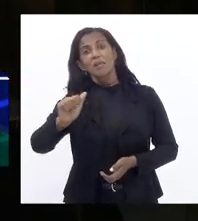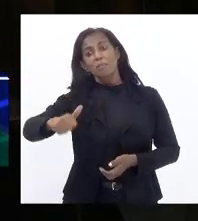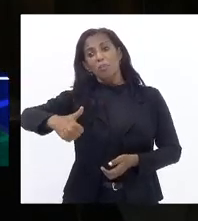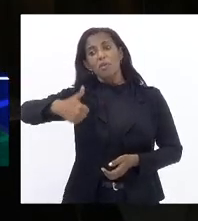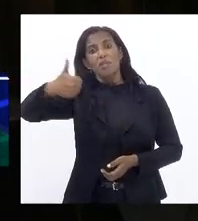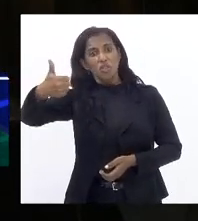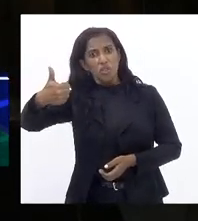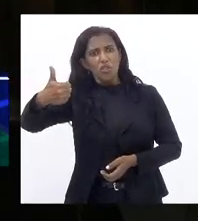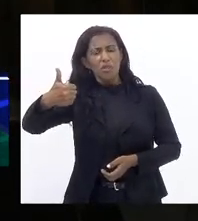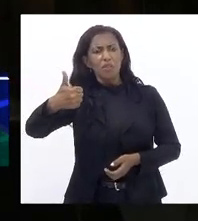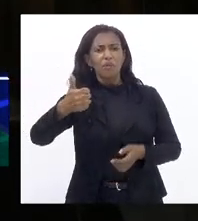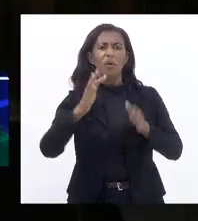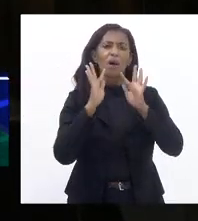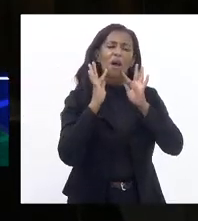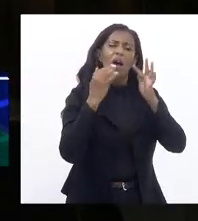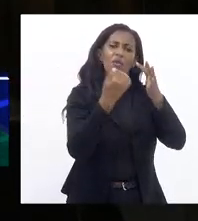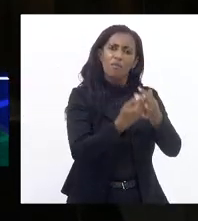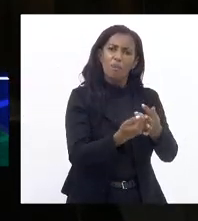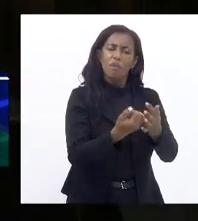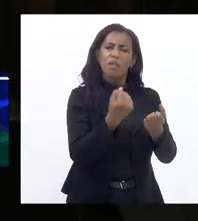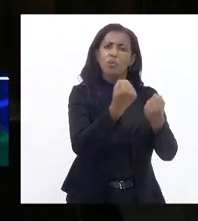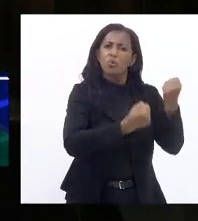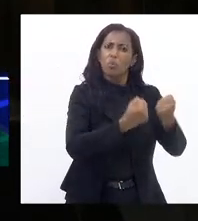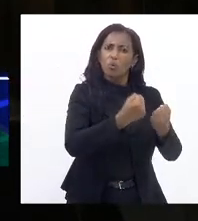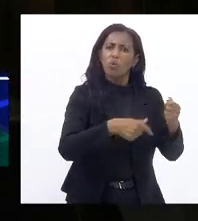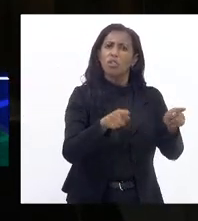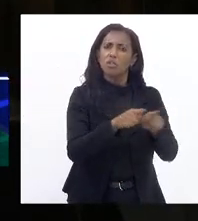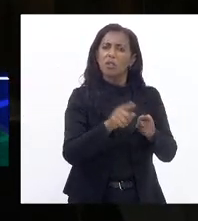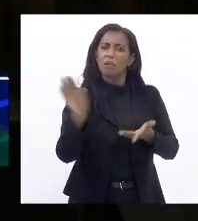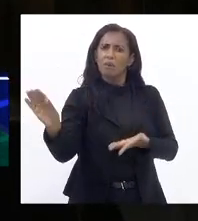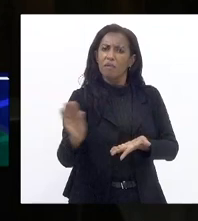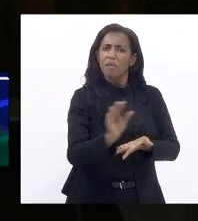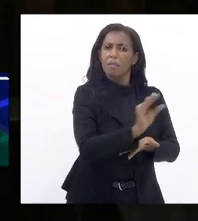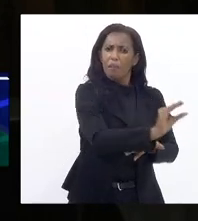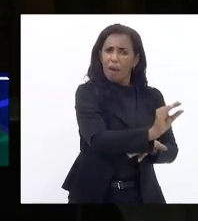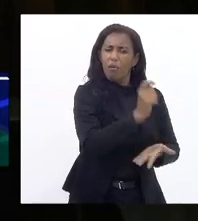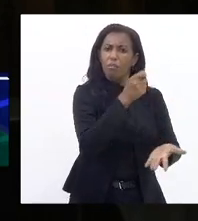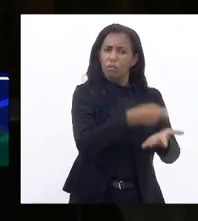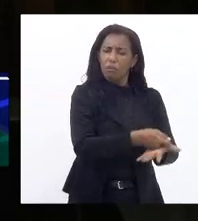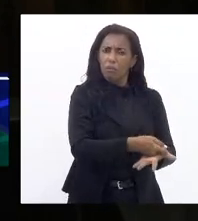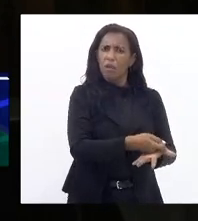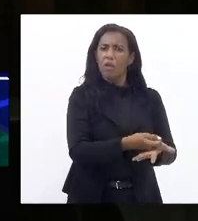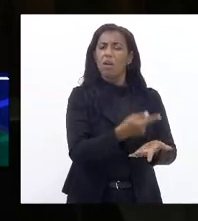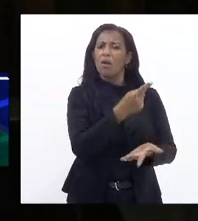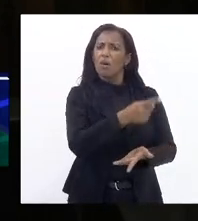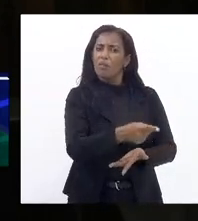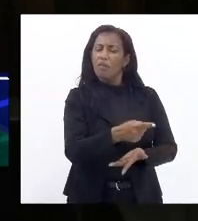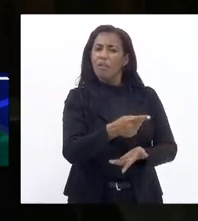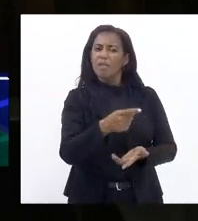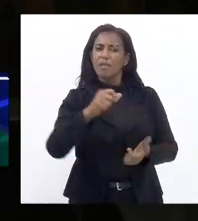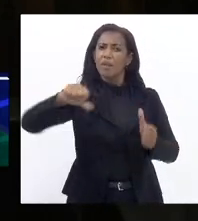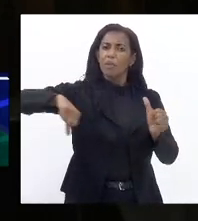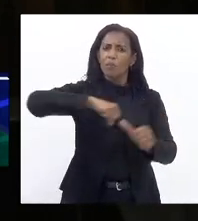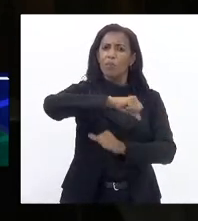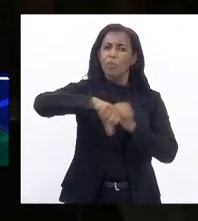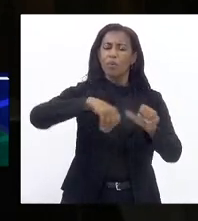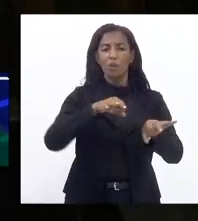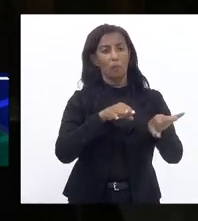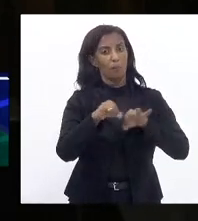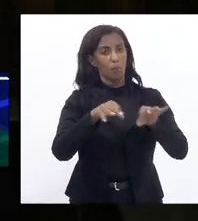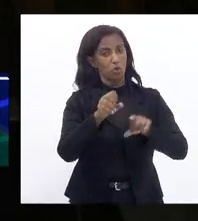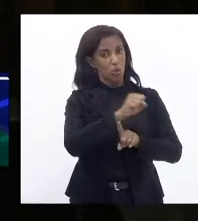do motorista Anderson vai receber alguma coisa? O dinheiro será revertido em projetos sociais nas áreas de